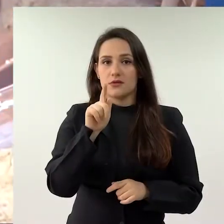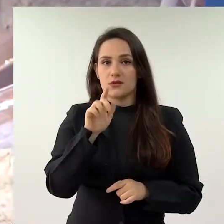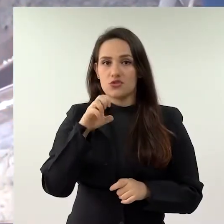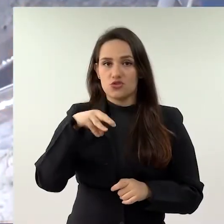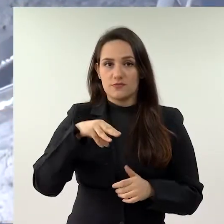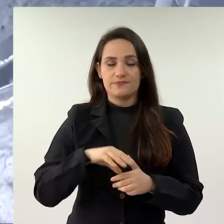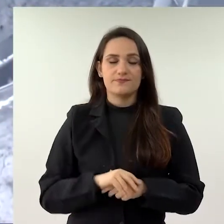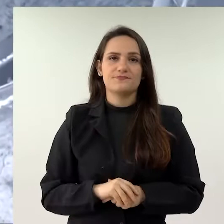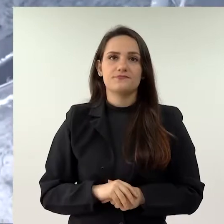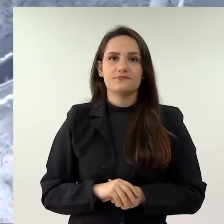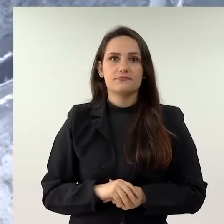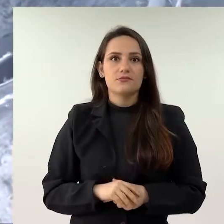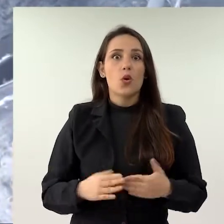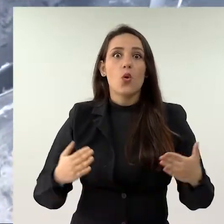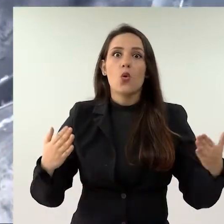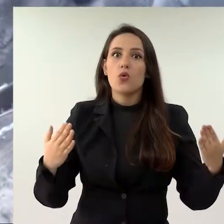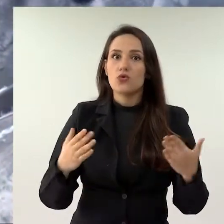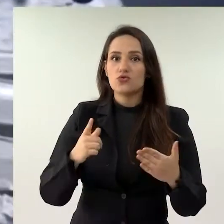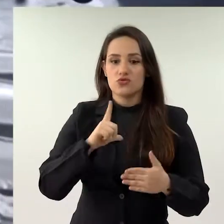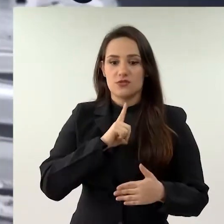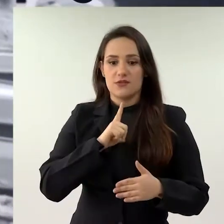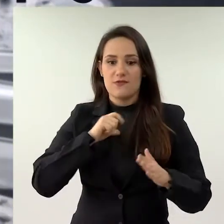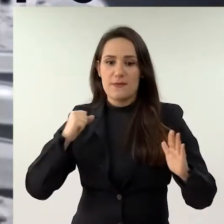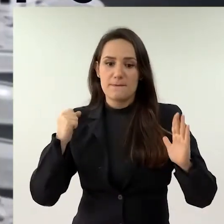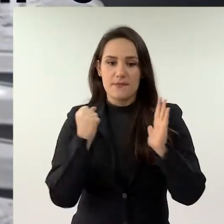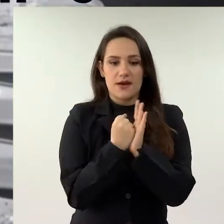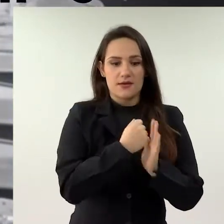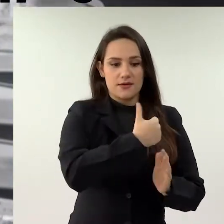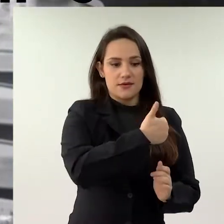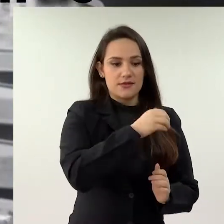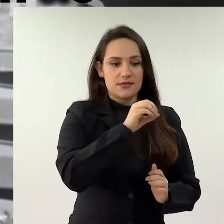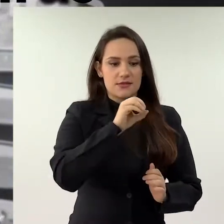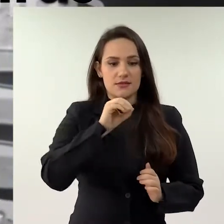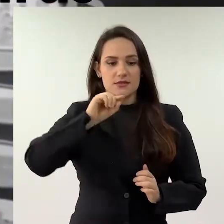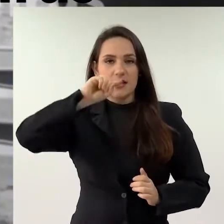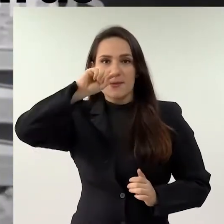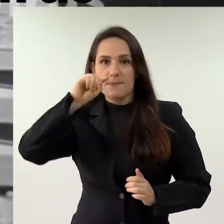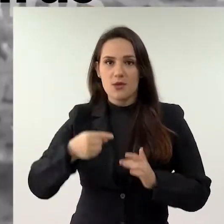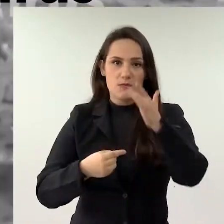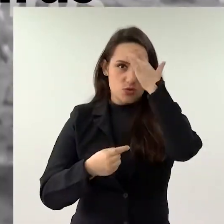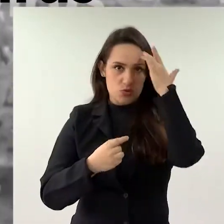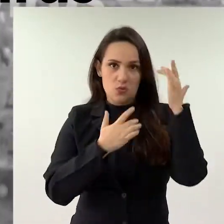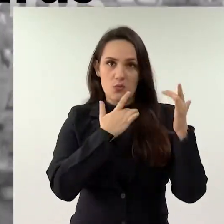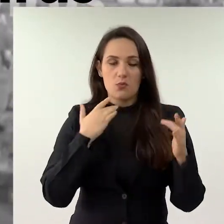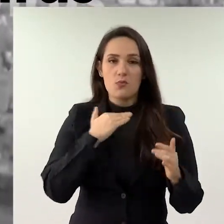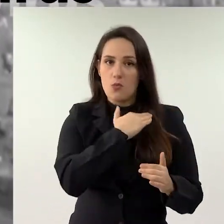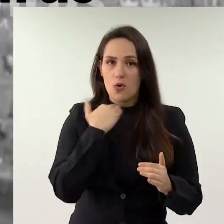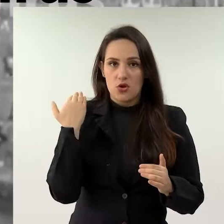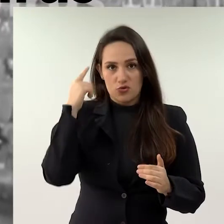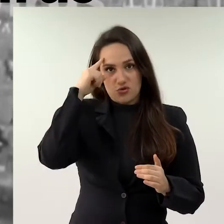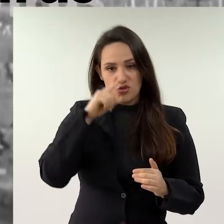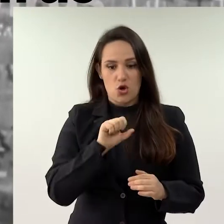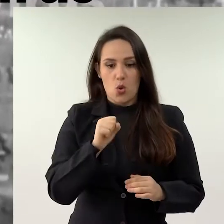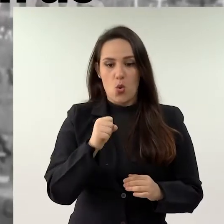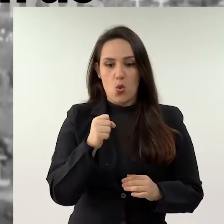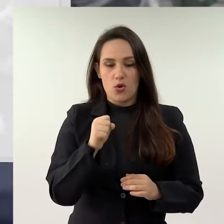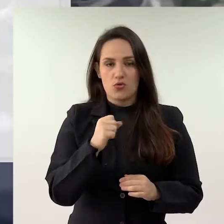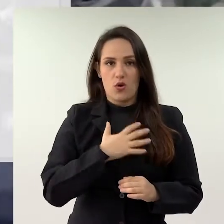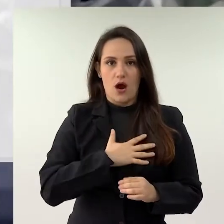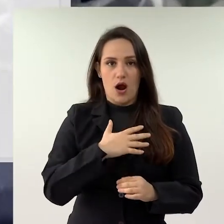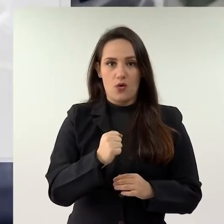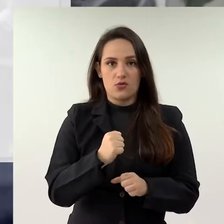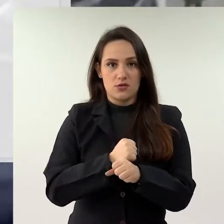à impressionante marca de 100 mil mortos por coronavírus no dia 8 de agosto de 2020. O